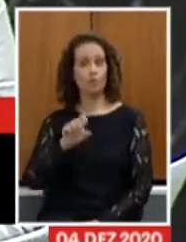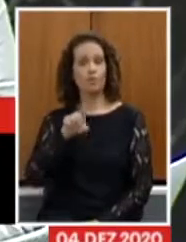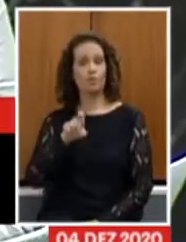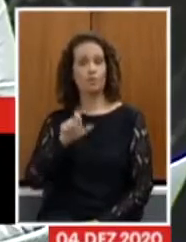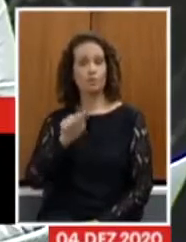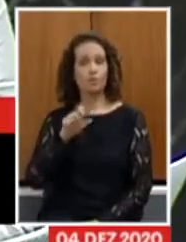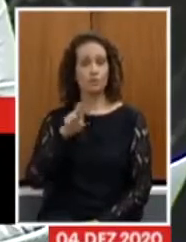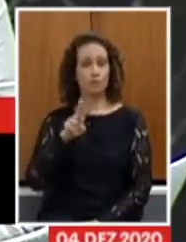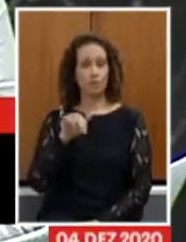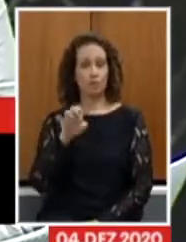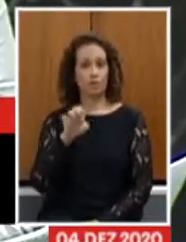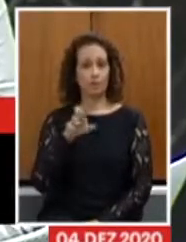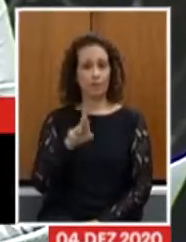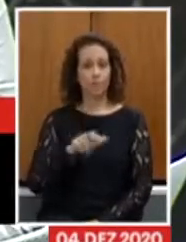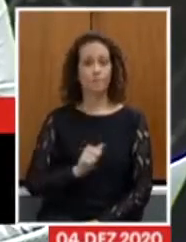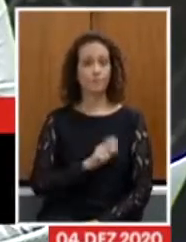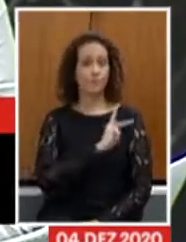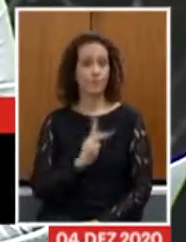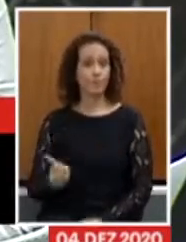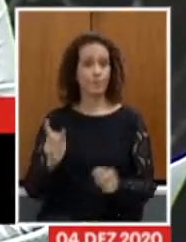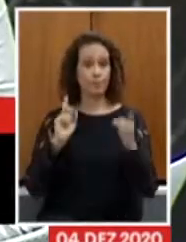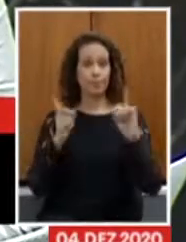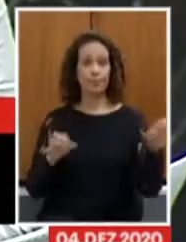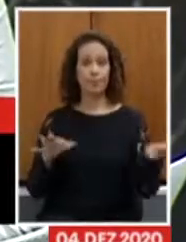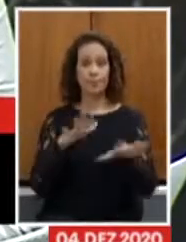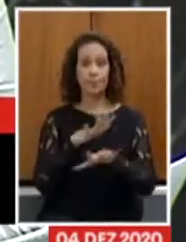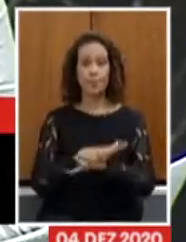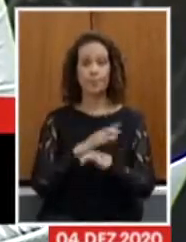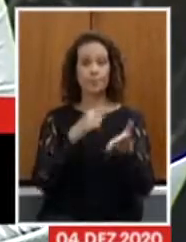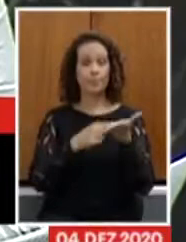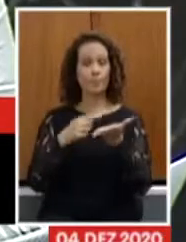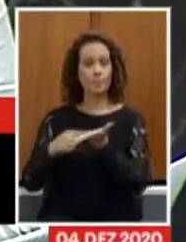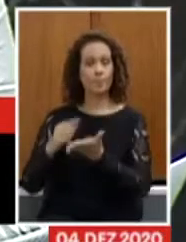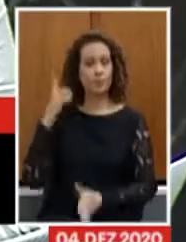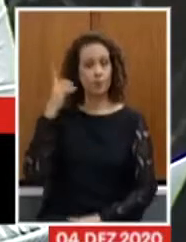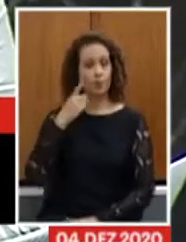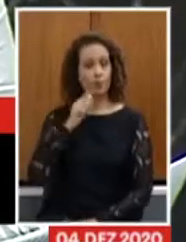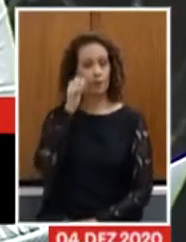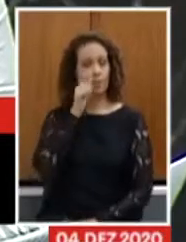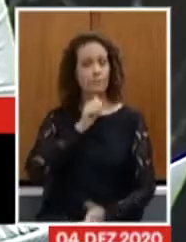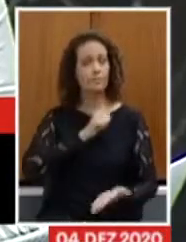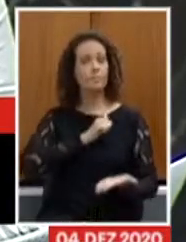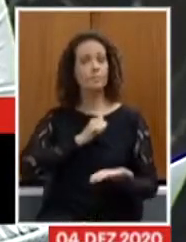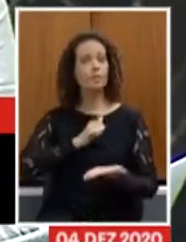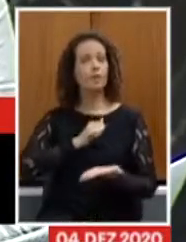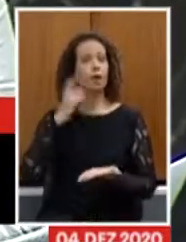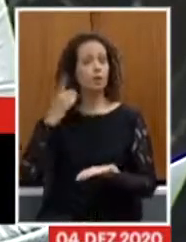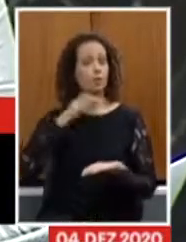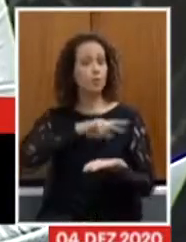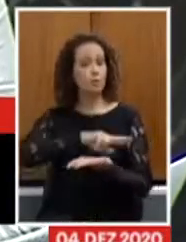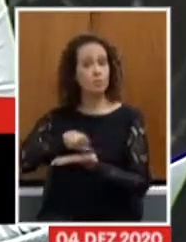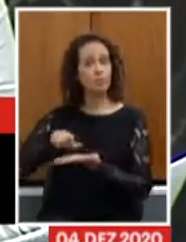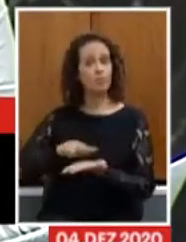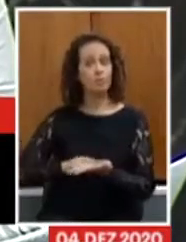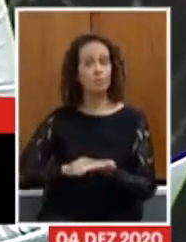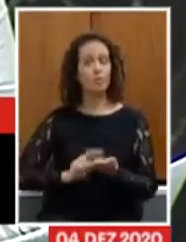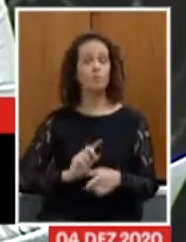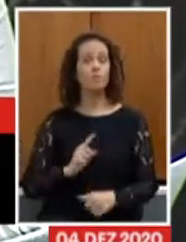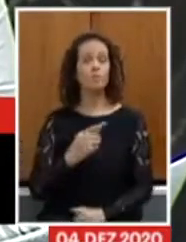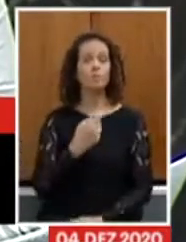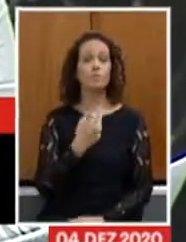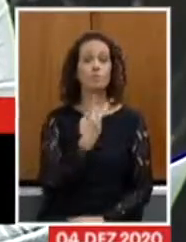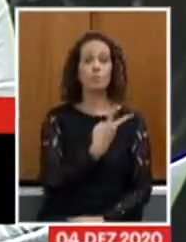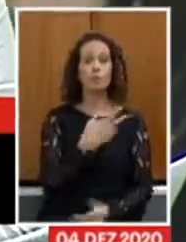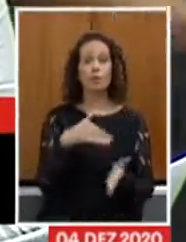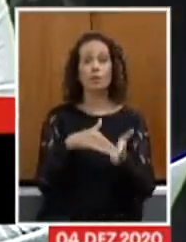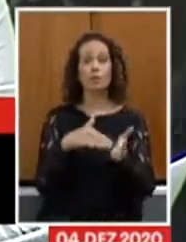da convocação, o presidente encerra a reunião convocando as deputadas e os deputados para as extraordinárias de logo mais, às 14 e às 18